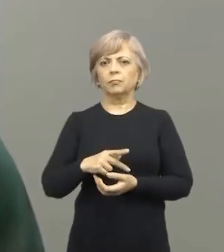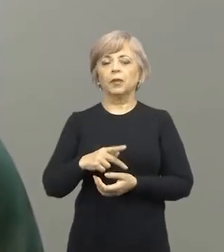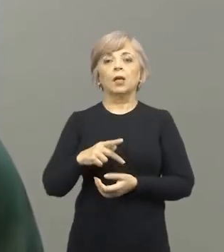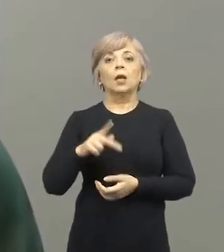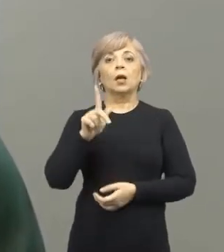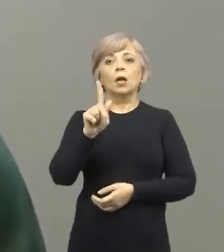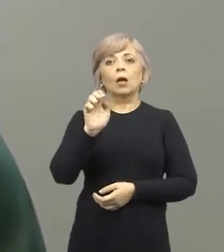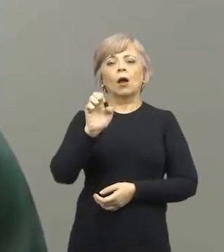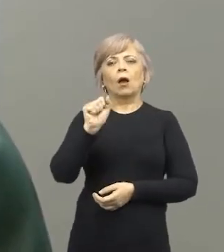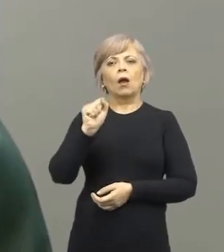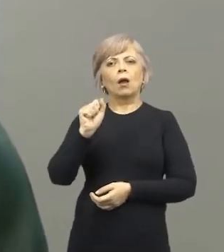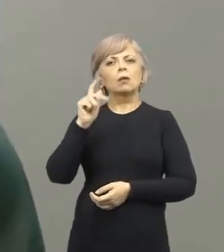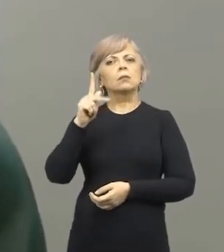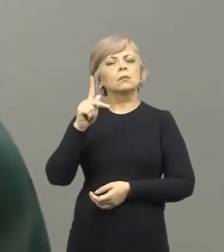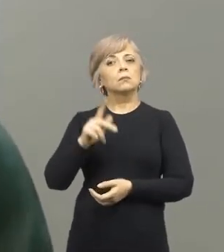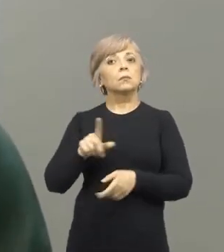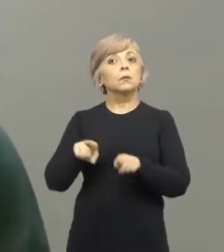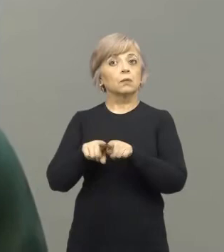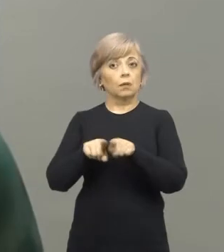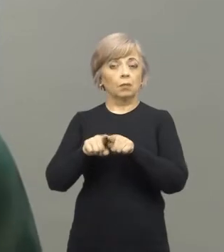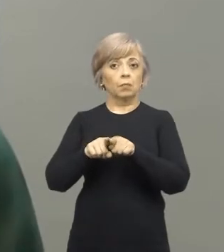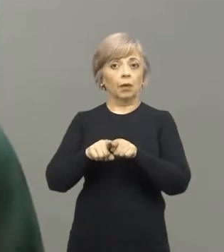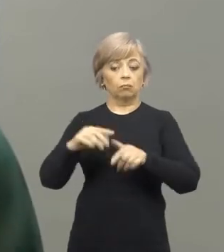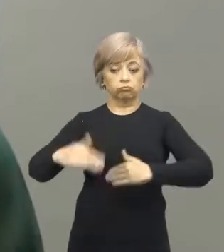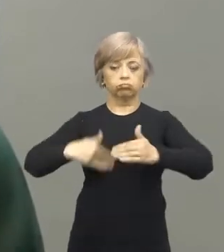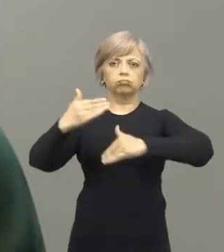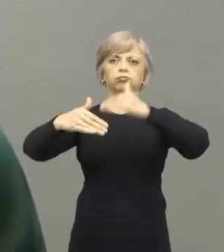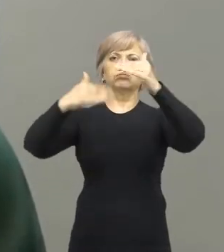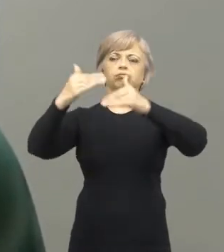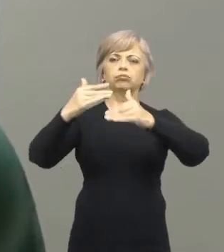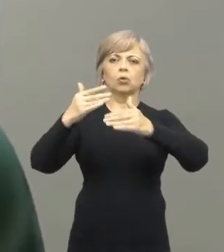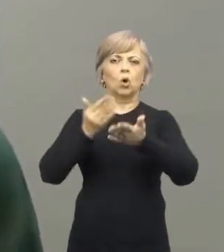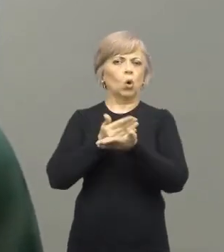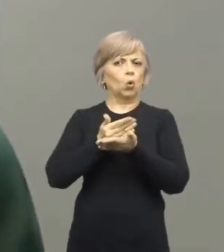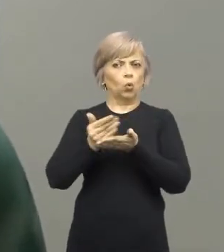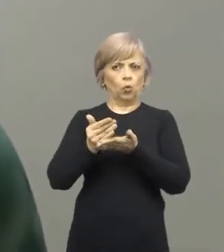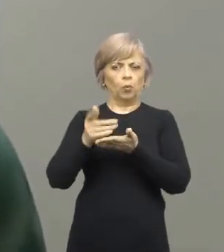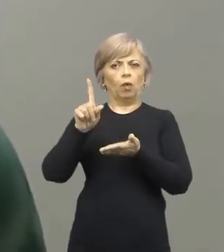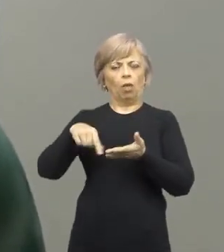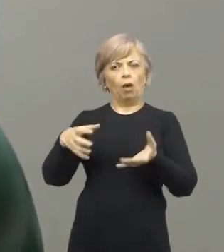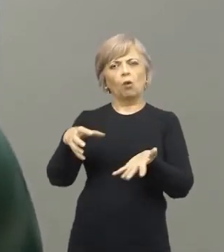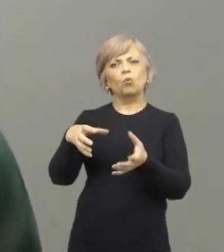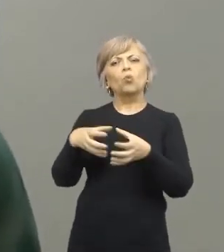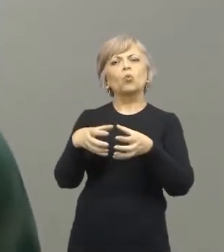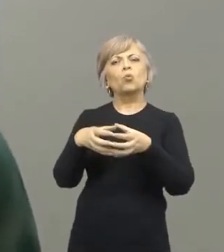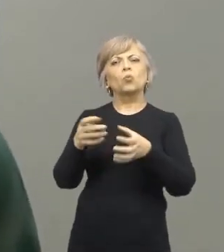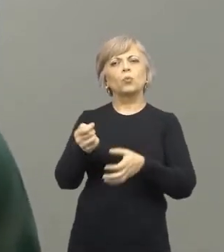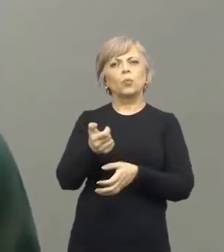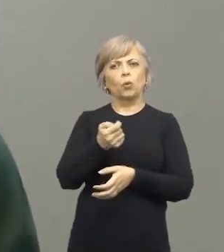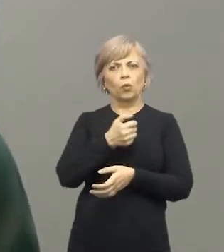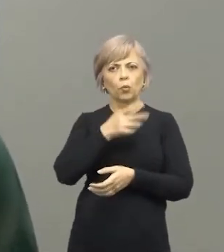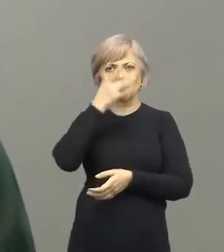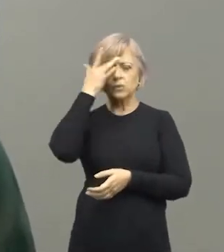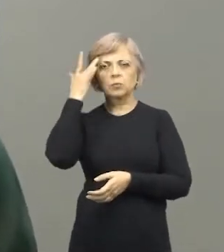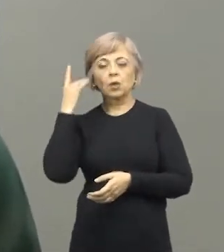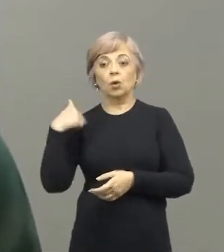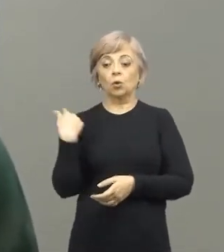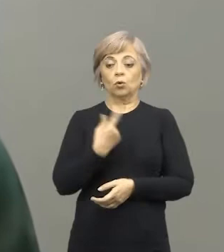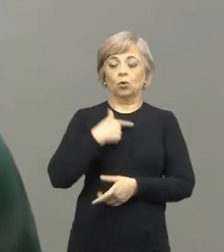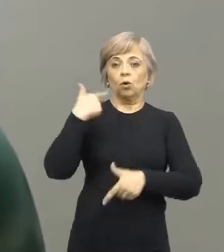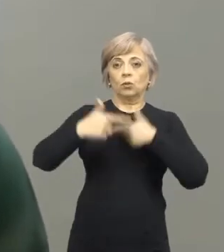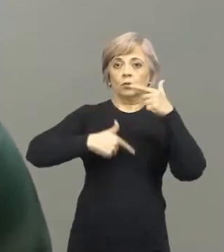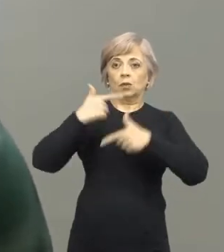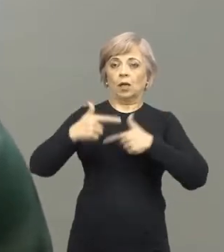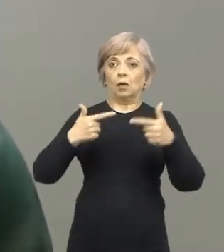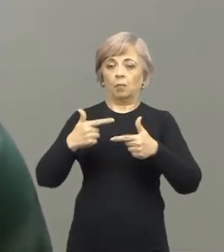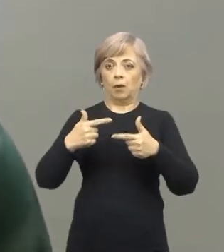GAESP também cresceu, na verdade, inicialmente, como era um grupo pequeno e o nosso trabalho depende muito do pedido